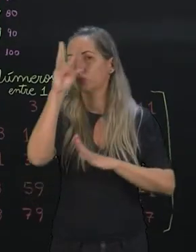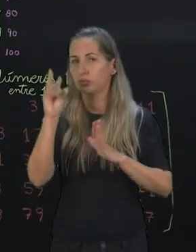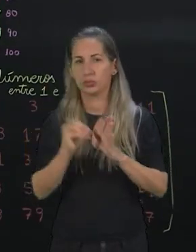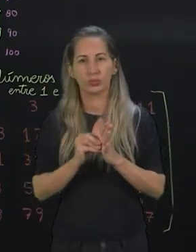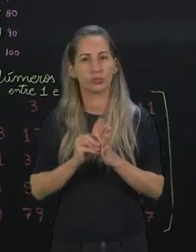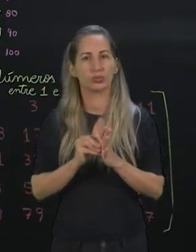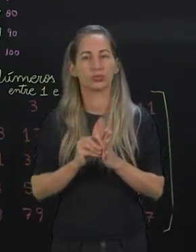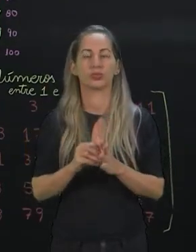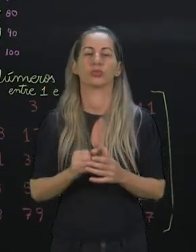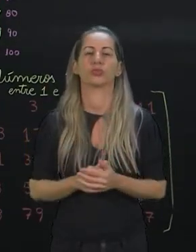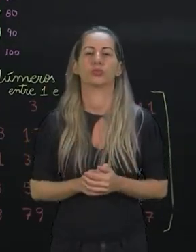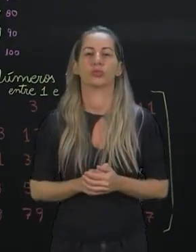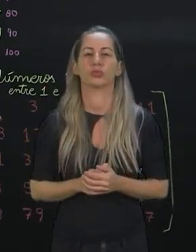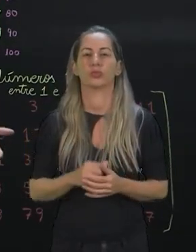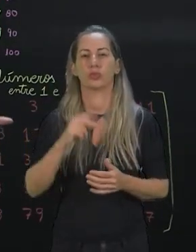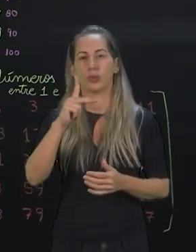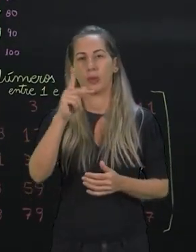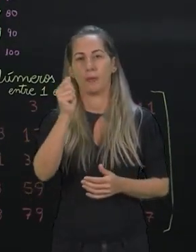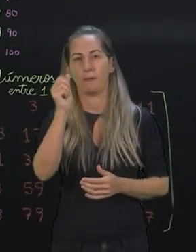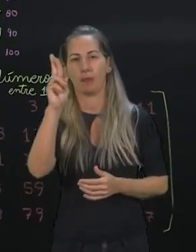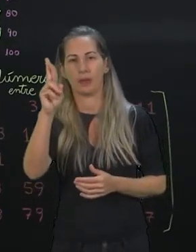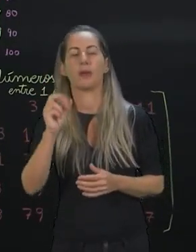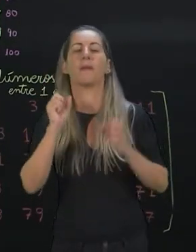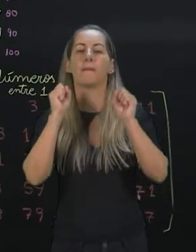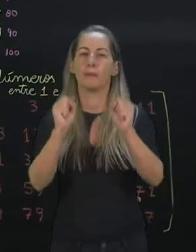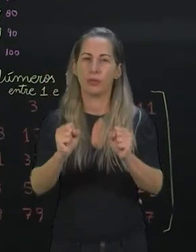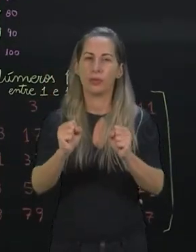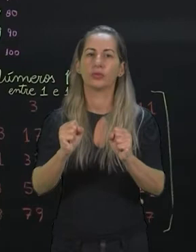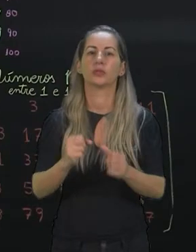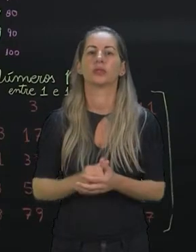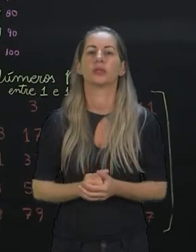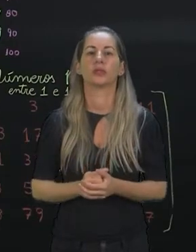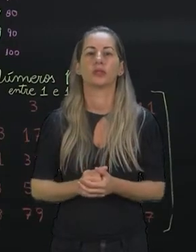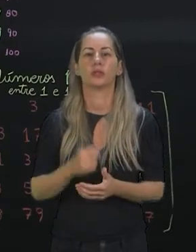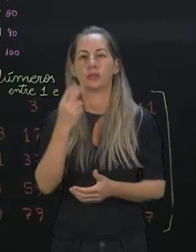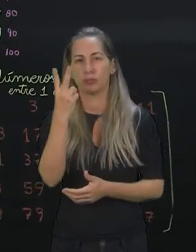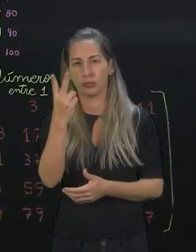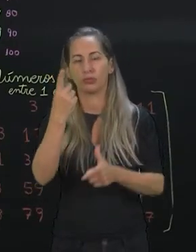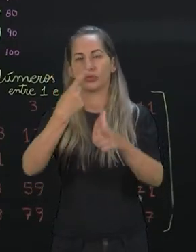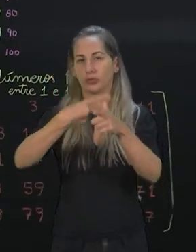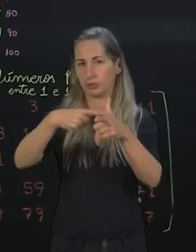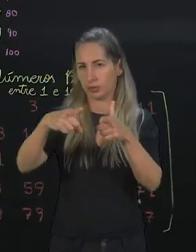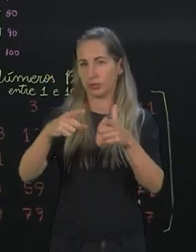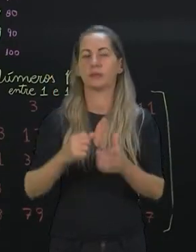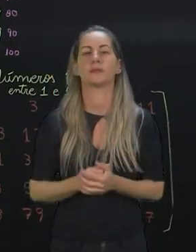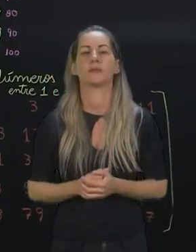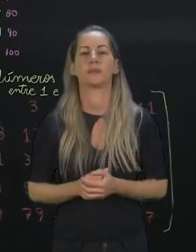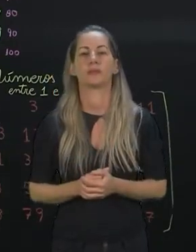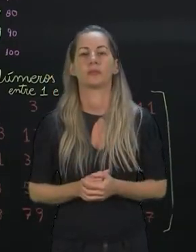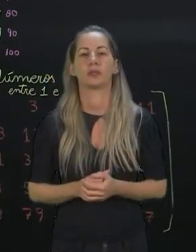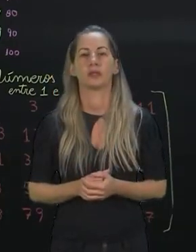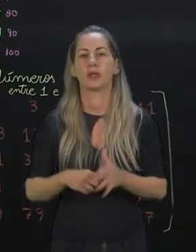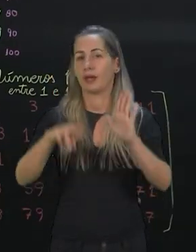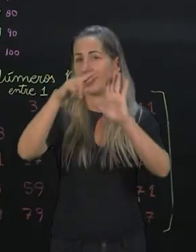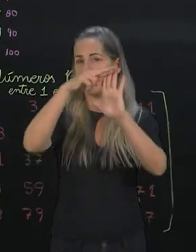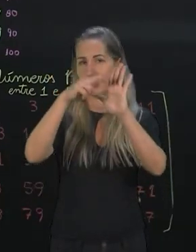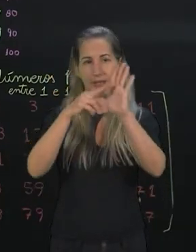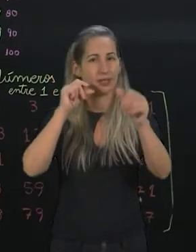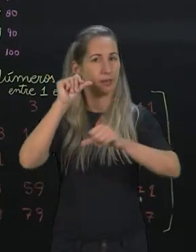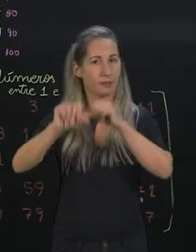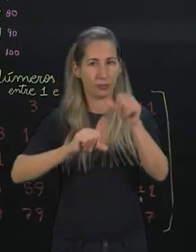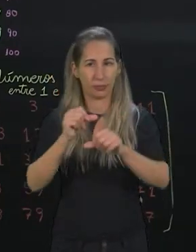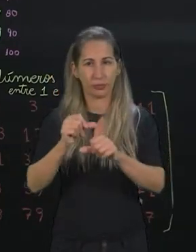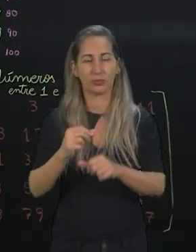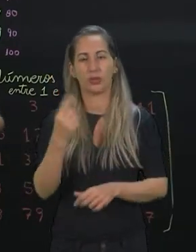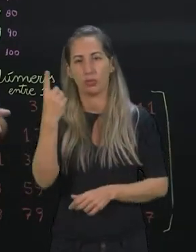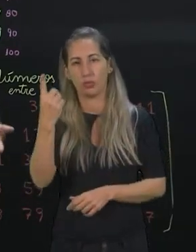números, pelo fato de serem pares, eles poderão ser divididos por 2. Ou seja, já quebra a regra da divisão